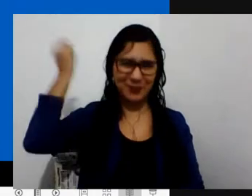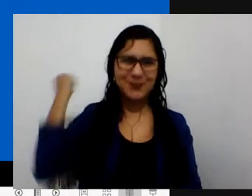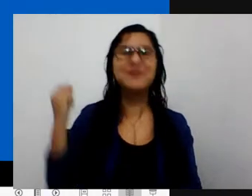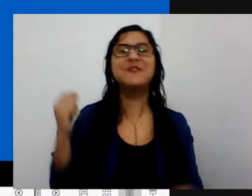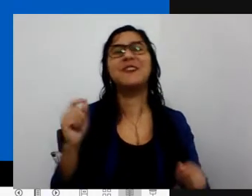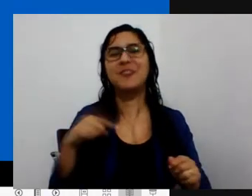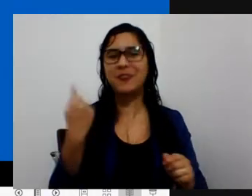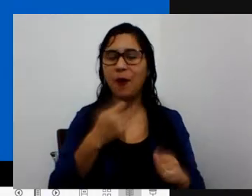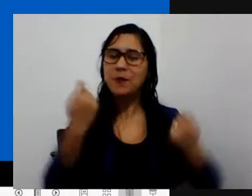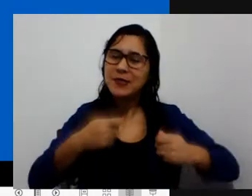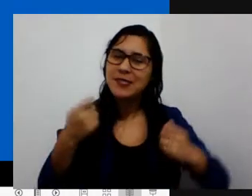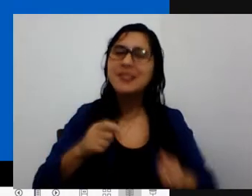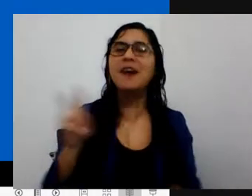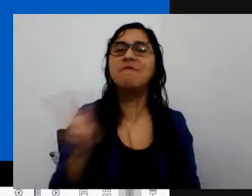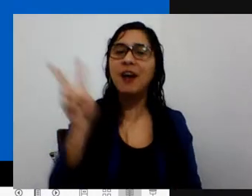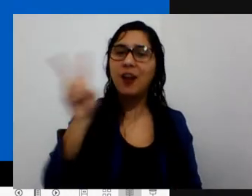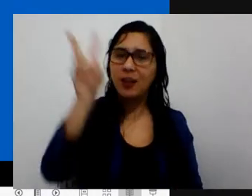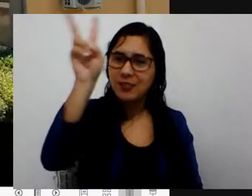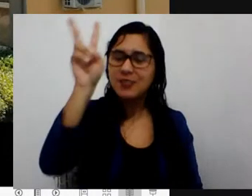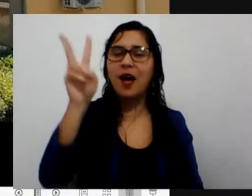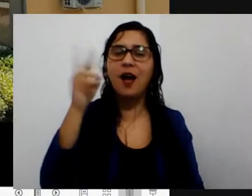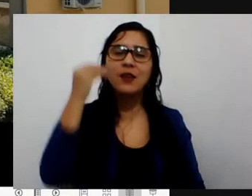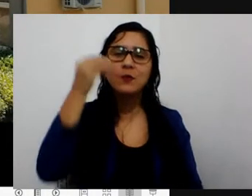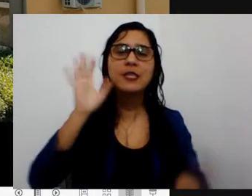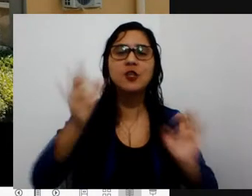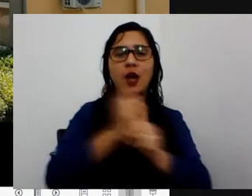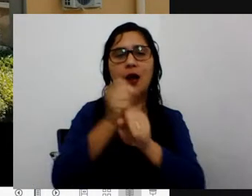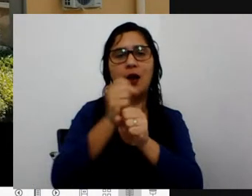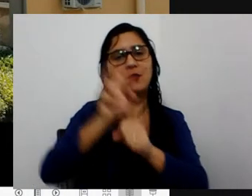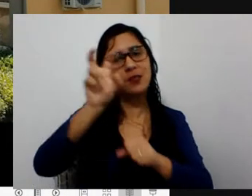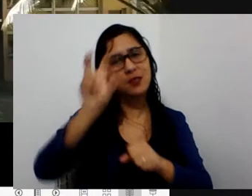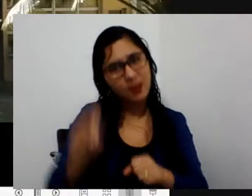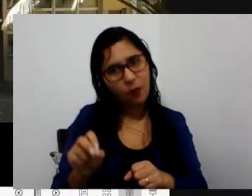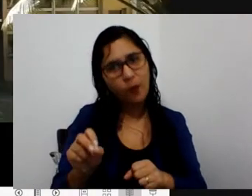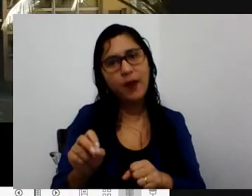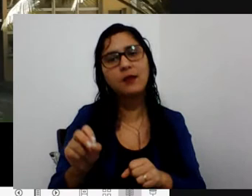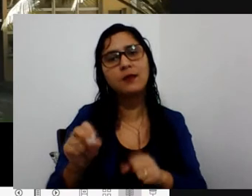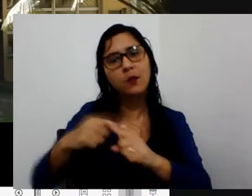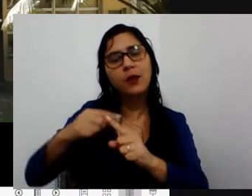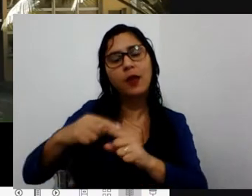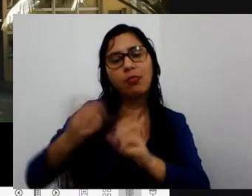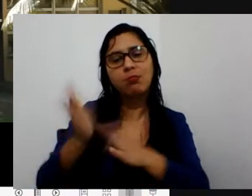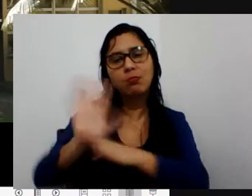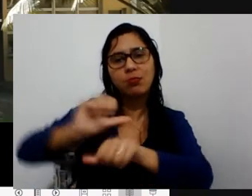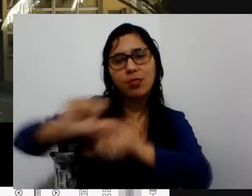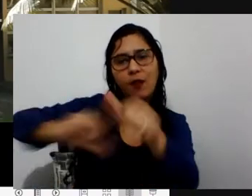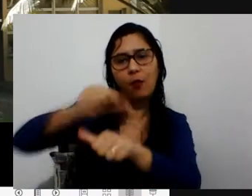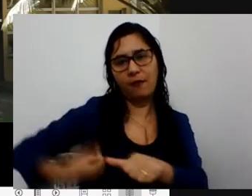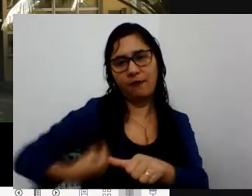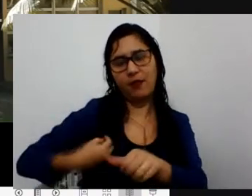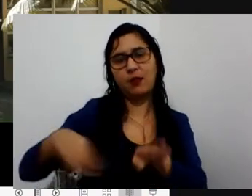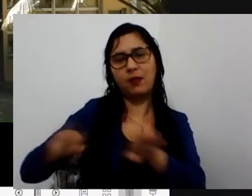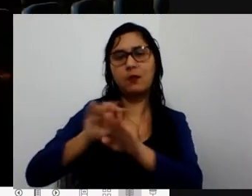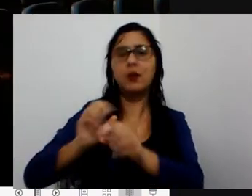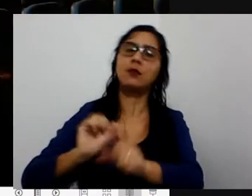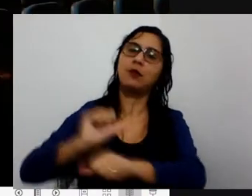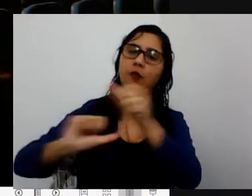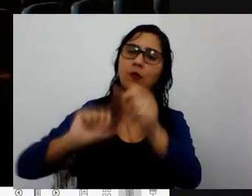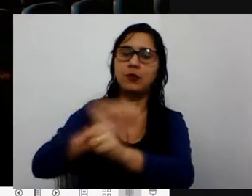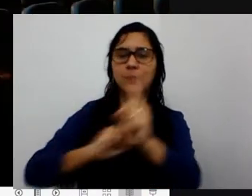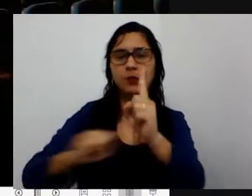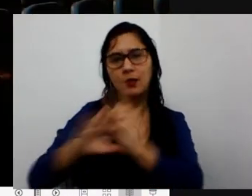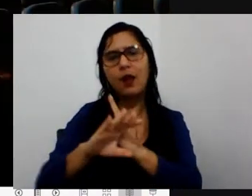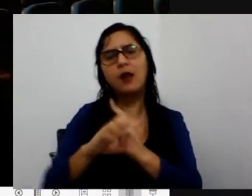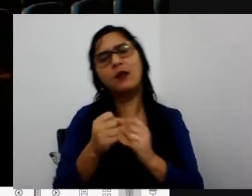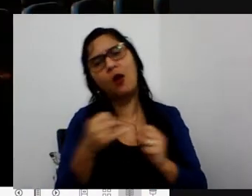e avançar para o futuro, transformando vidas e a sociedade. Algumas propostas específicas para o